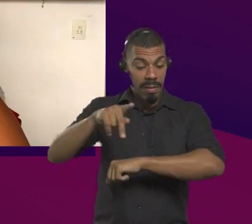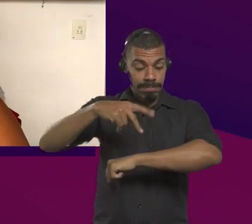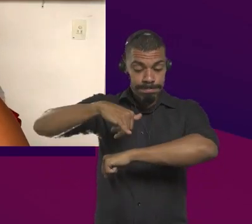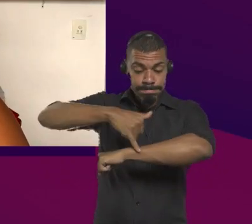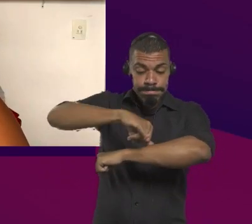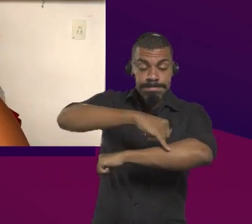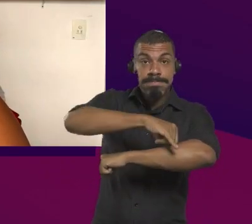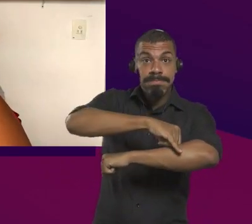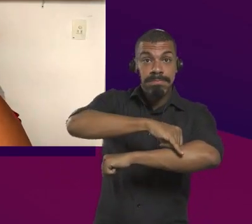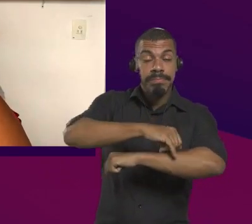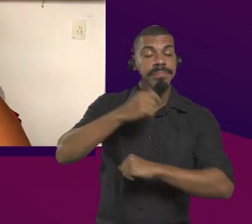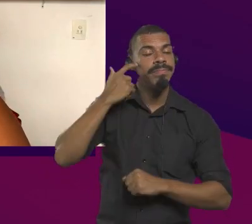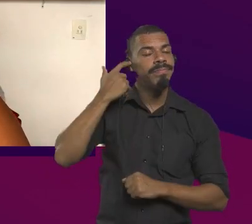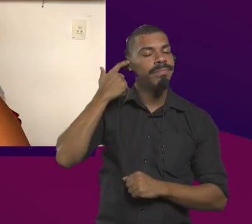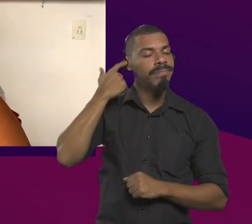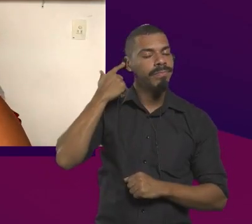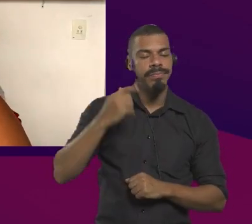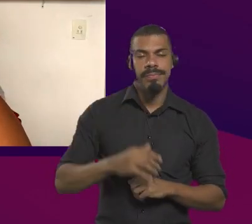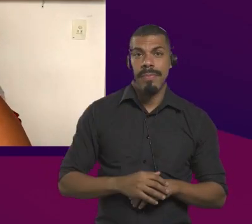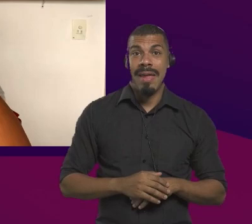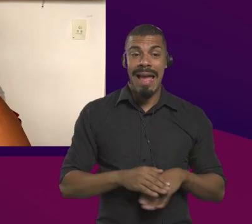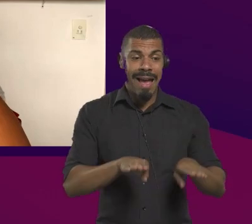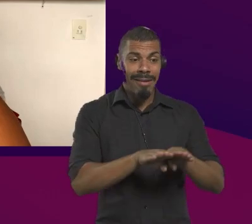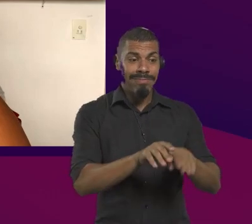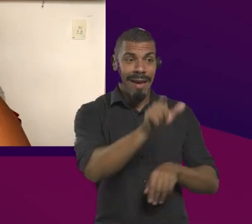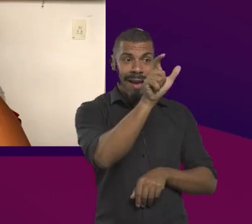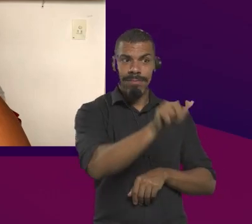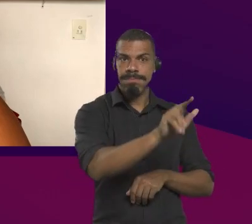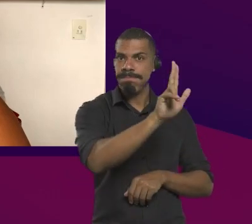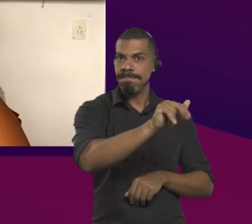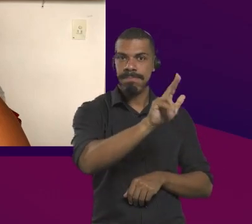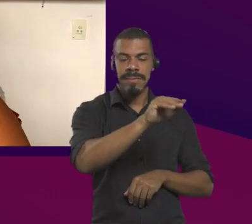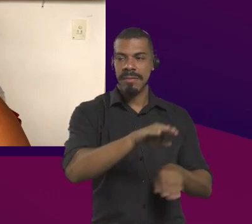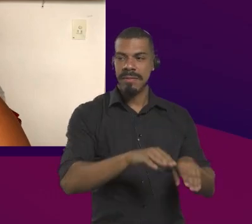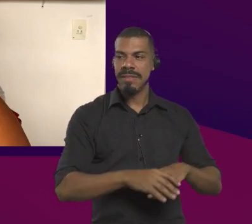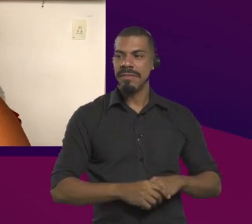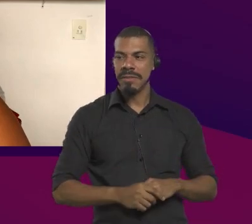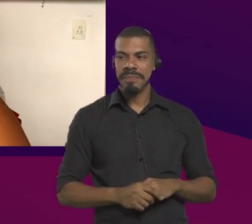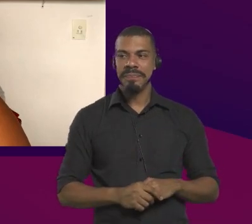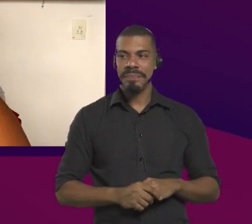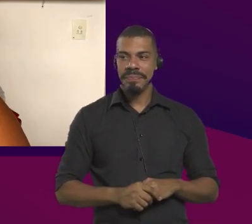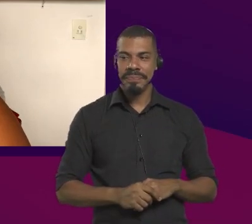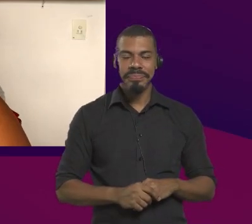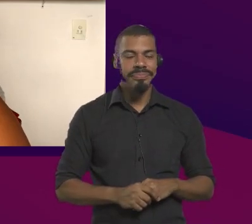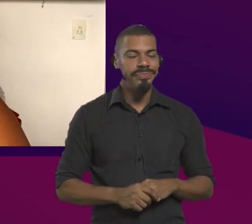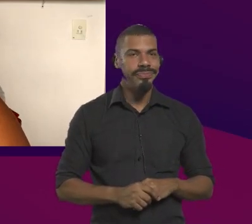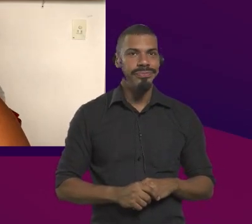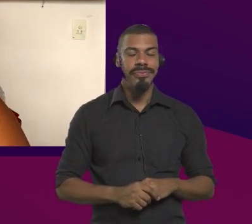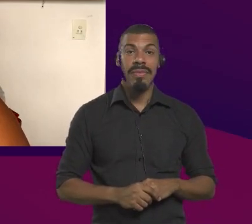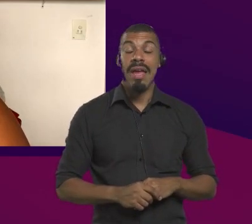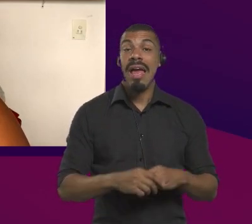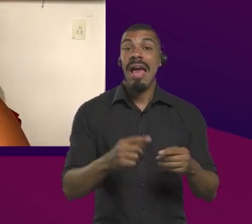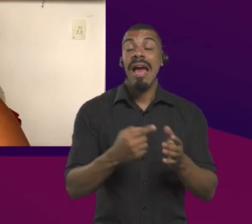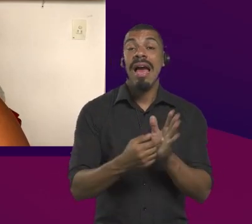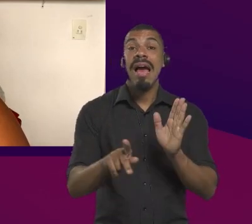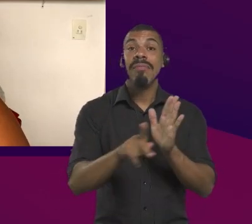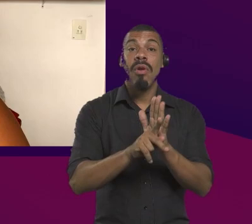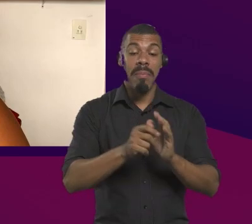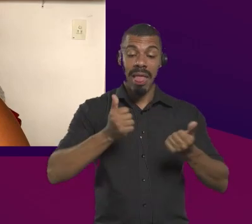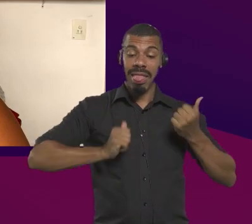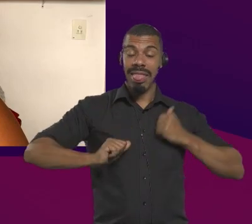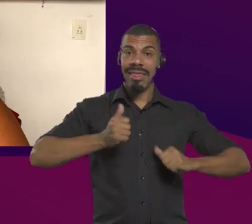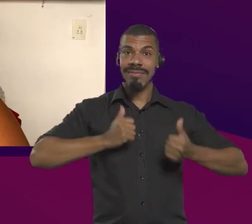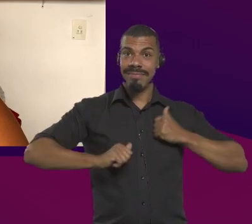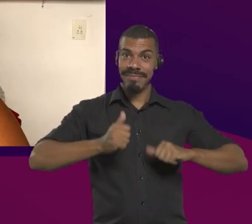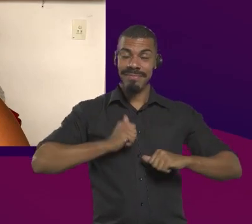precisa banalizar muito. O Romário, a única pessoa que eu vi realmente apoiando o Romário publicamente foi a Fabiana Carla. Ela até queria ligar para mim para a gente conversar sobre